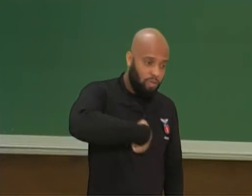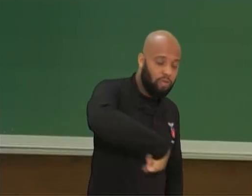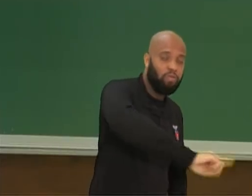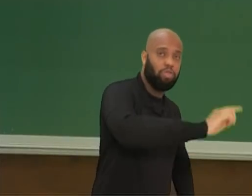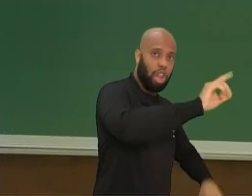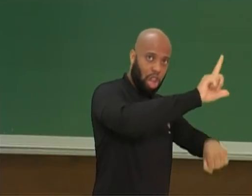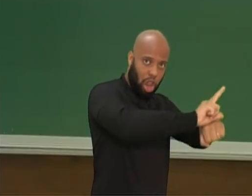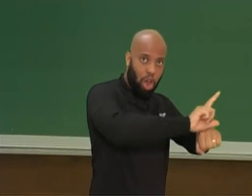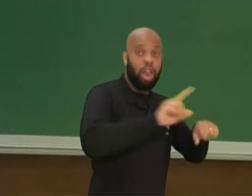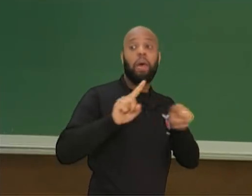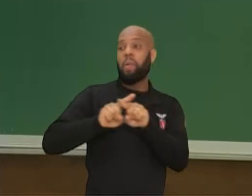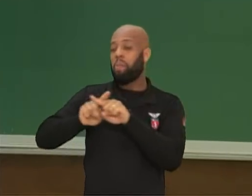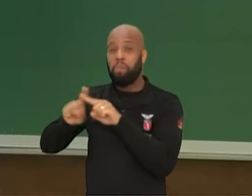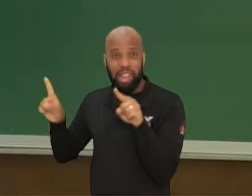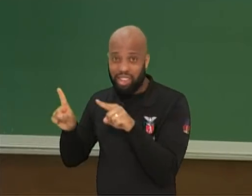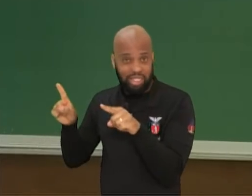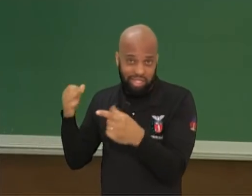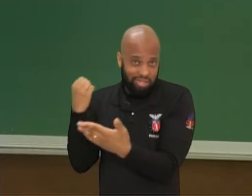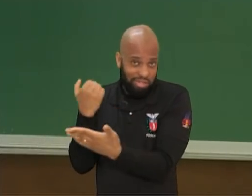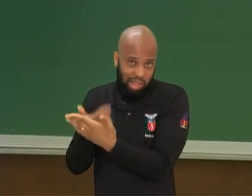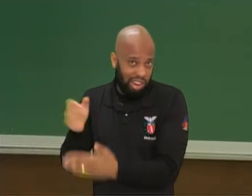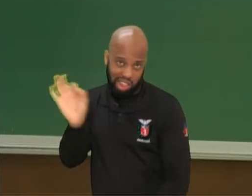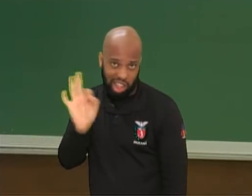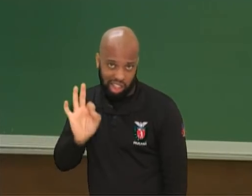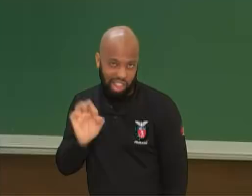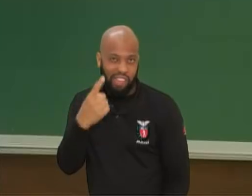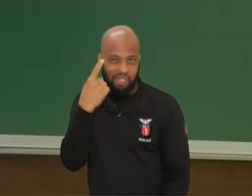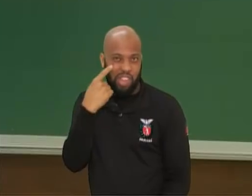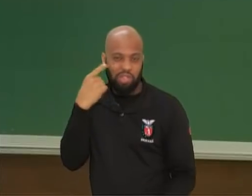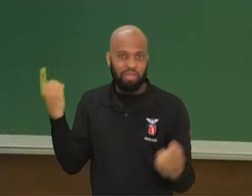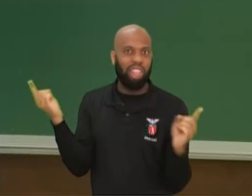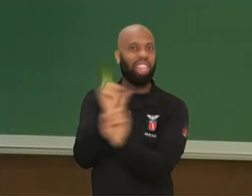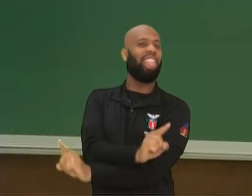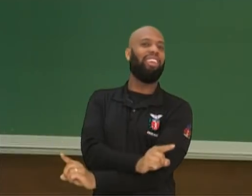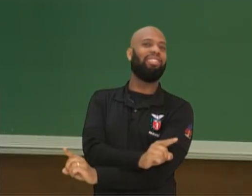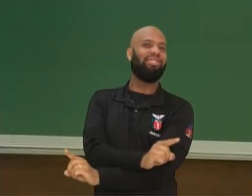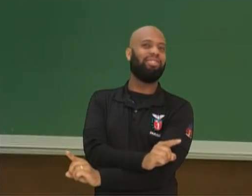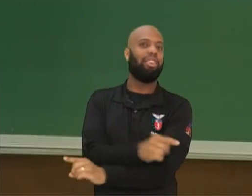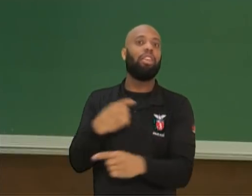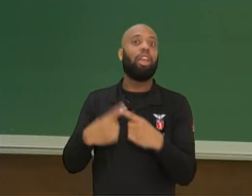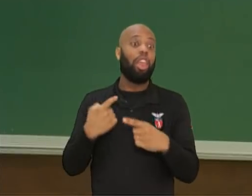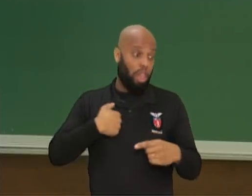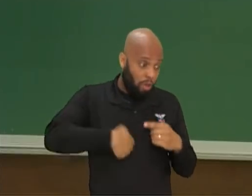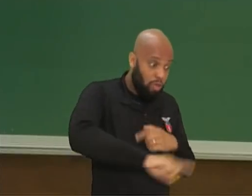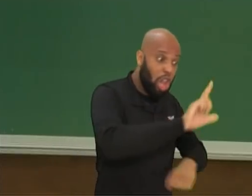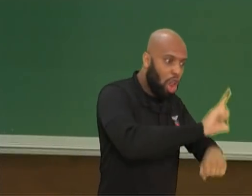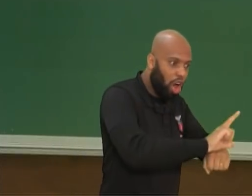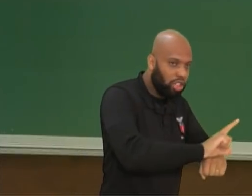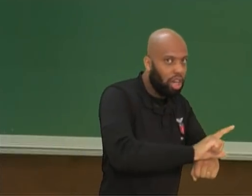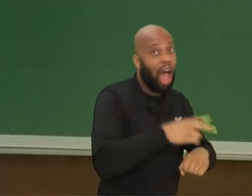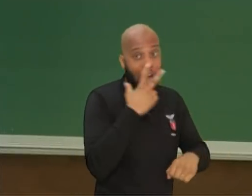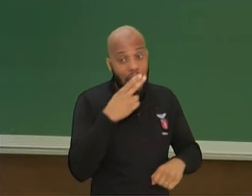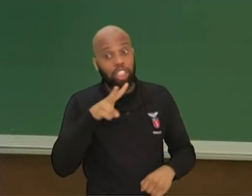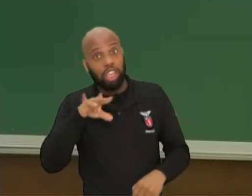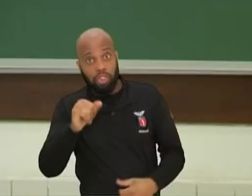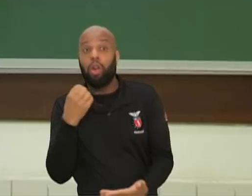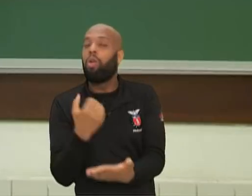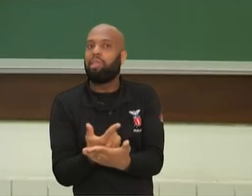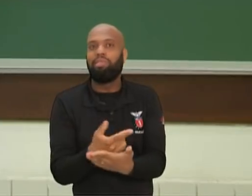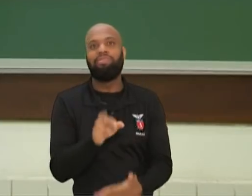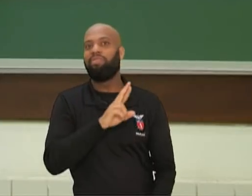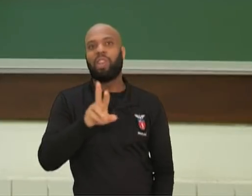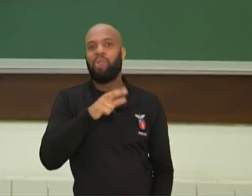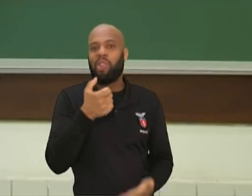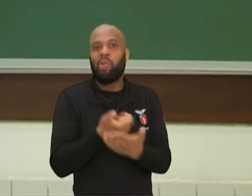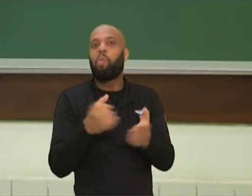loja, mas não comprei nada. Então frustrou. Eu fui à loja, sempre alguém espera o quê? Que você